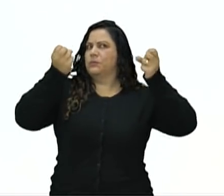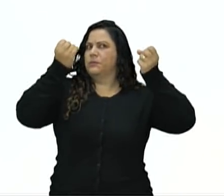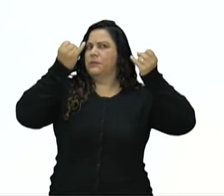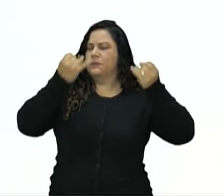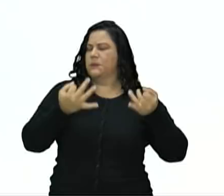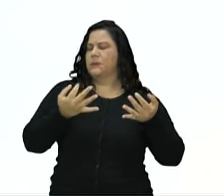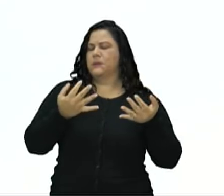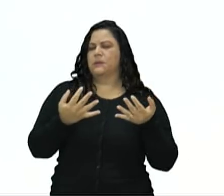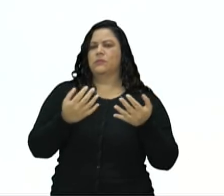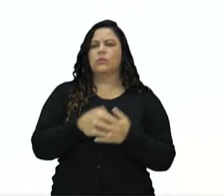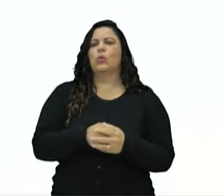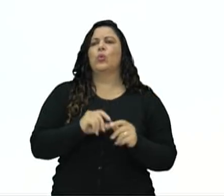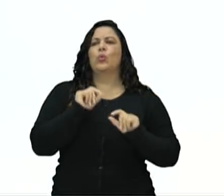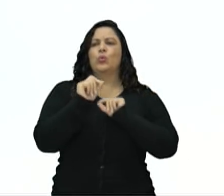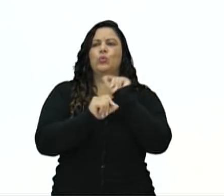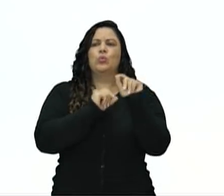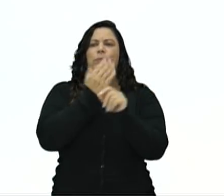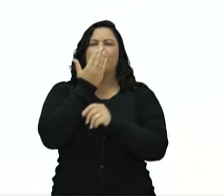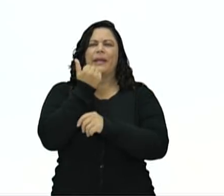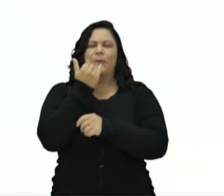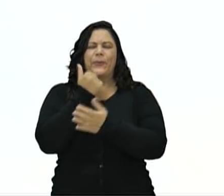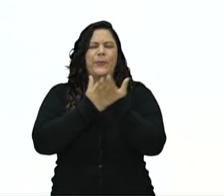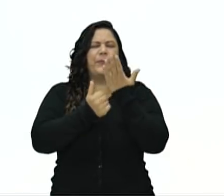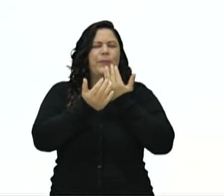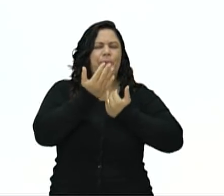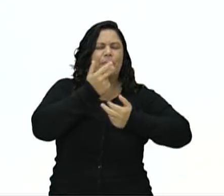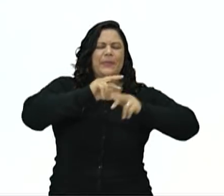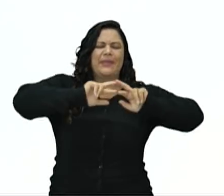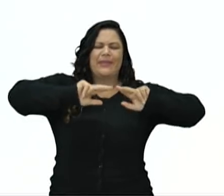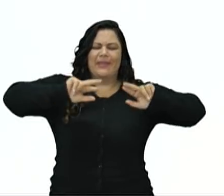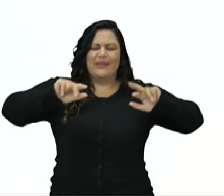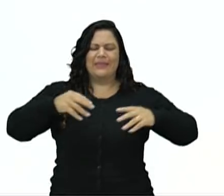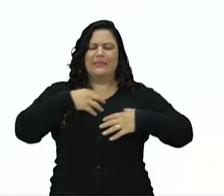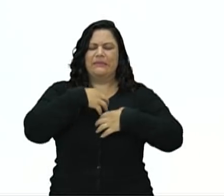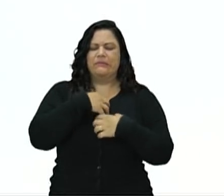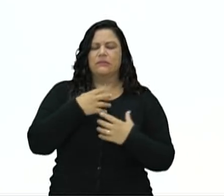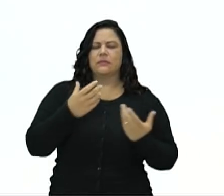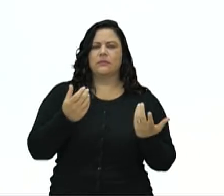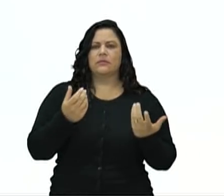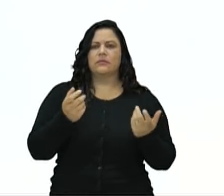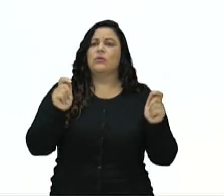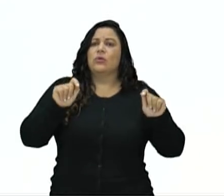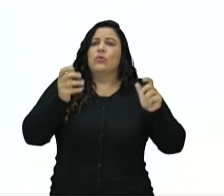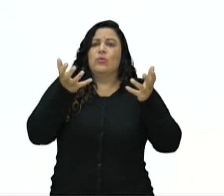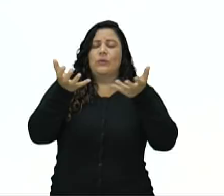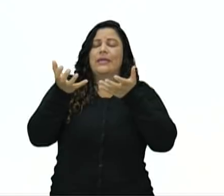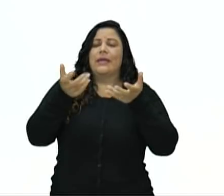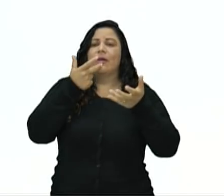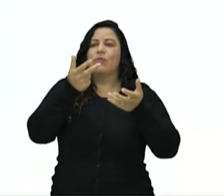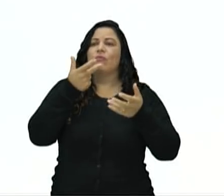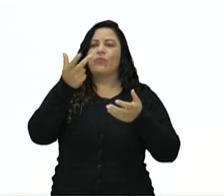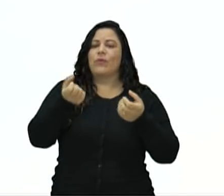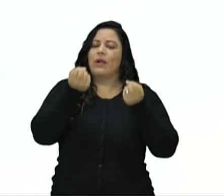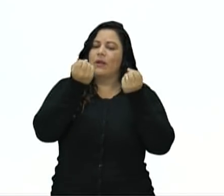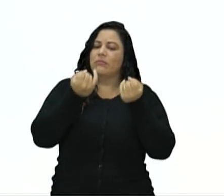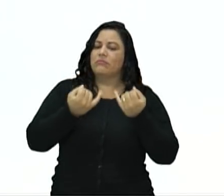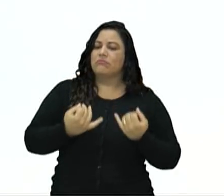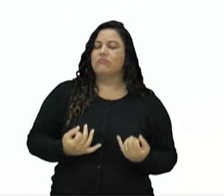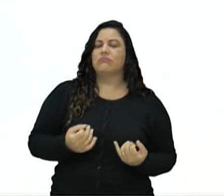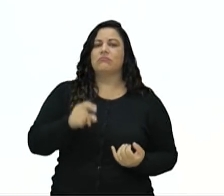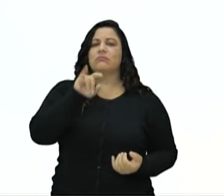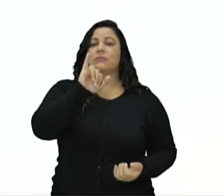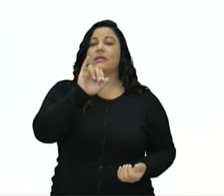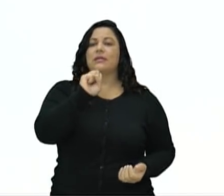transtornos alimentares mude? Como eu espero falar tranquilamente sobre isso? Isso o quê? Sobre o